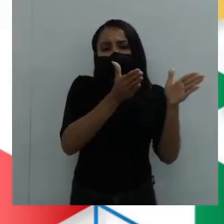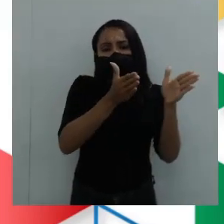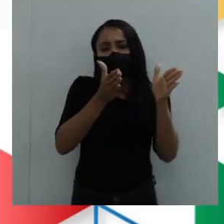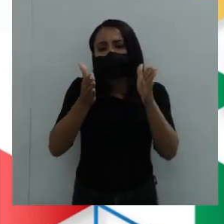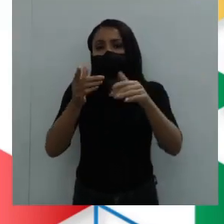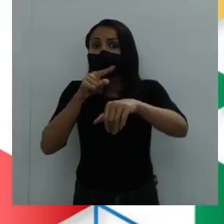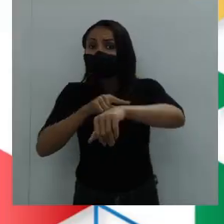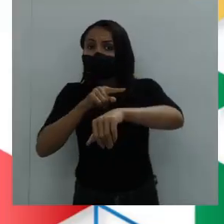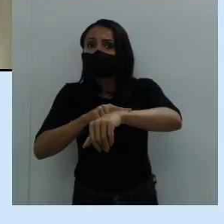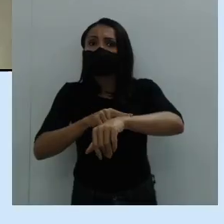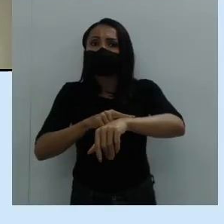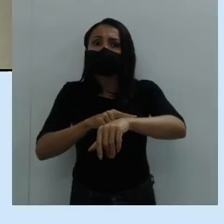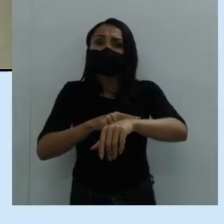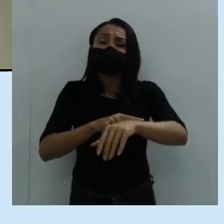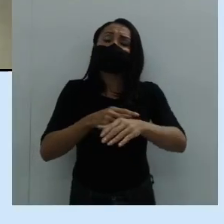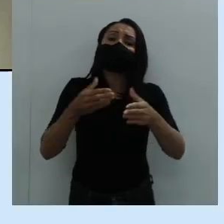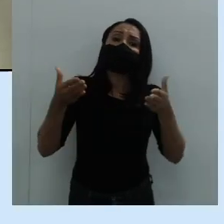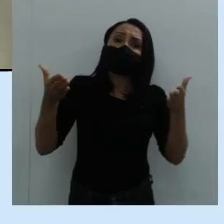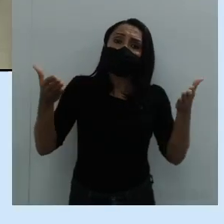E por que hoje em dia está